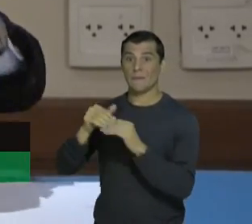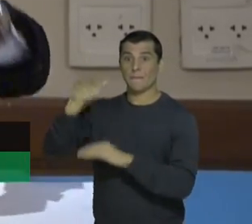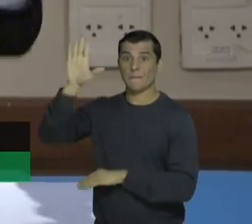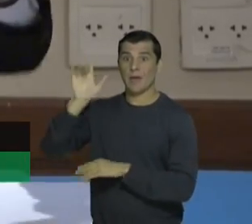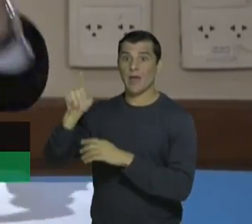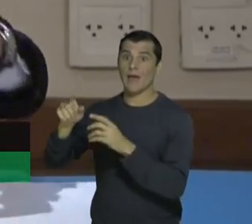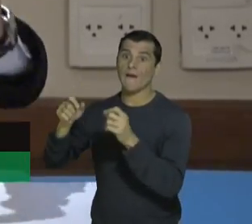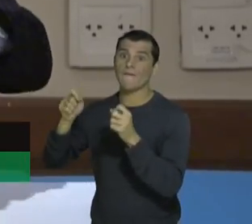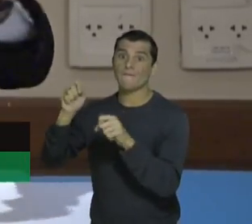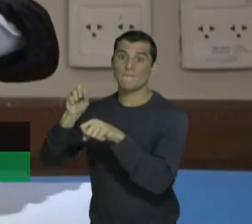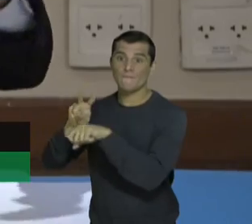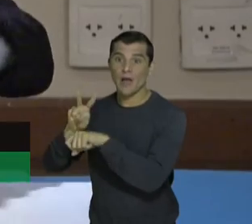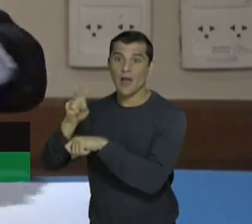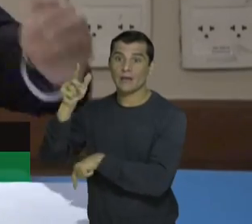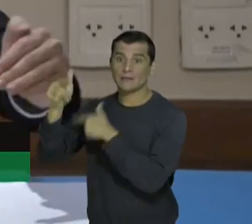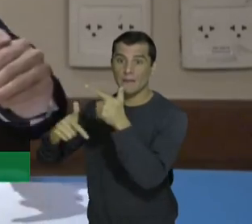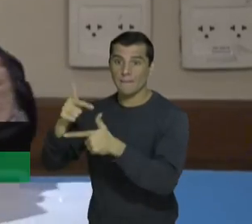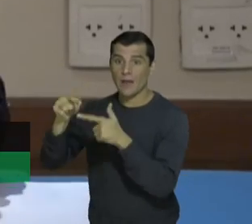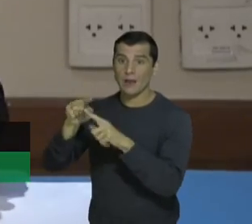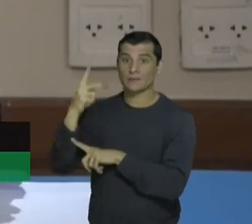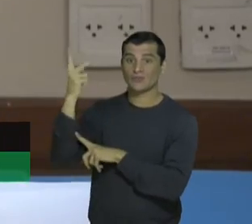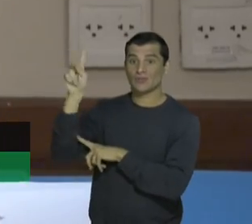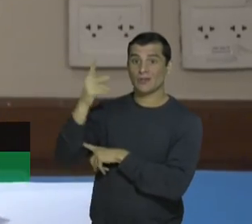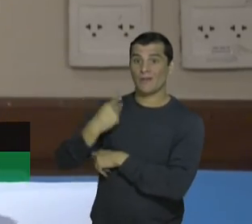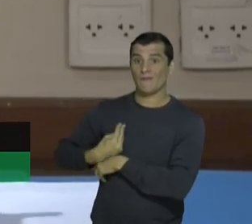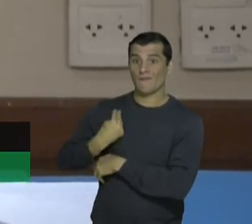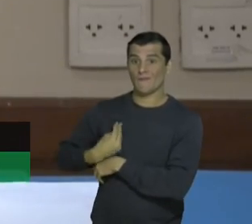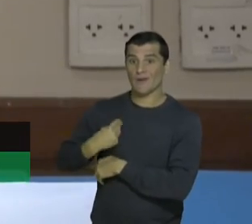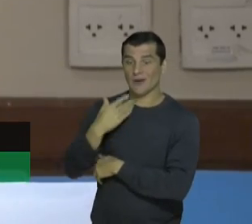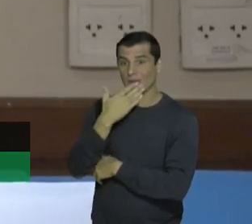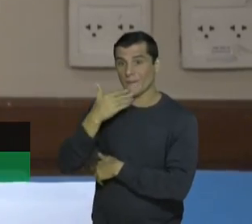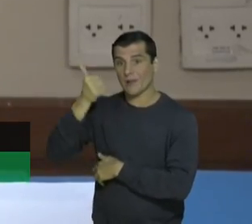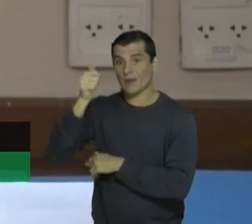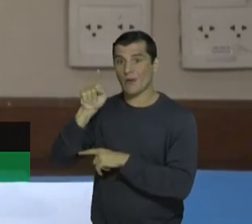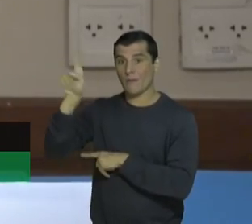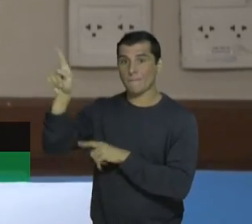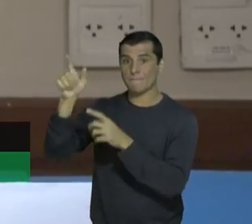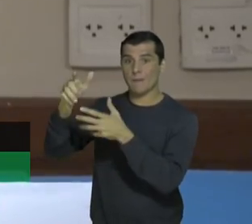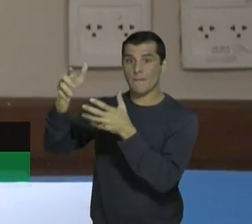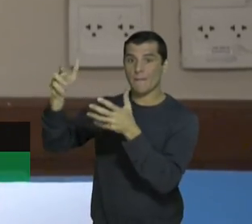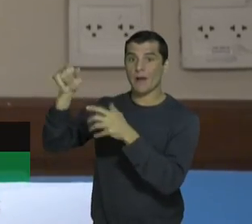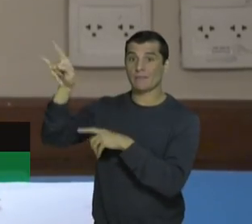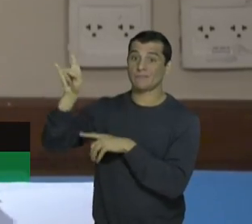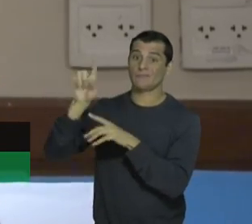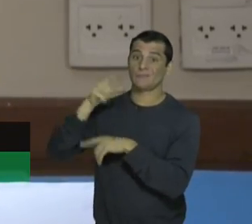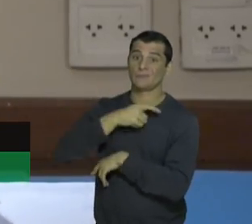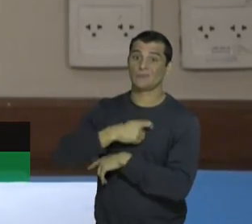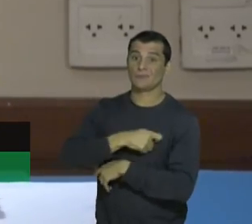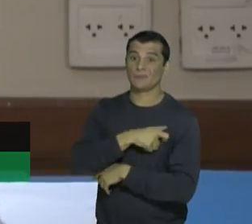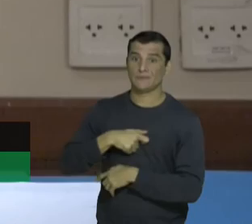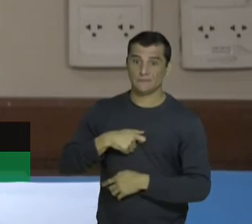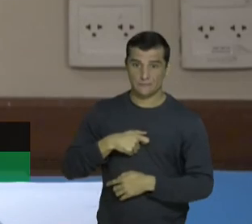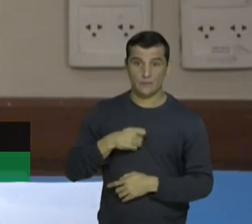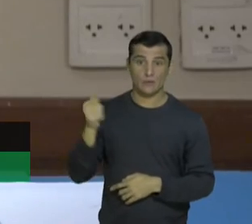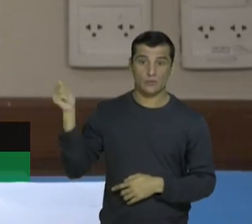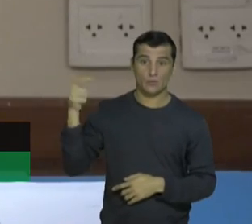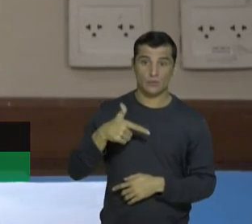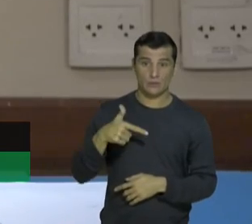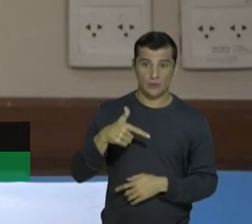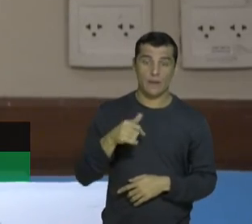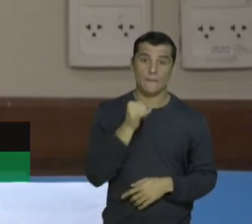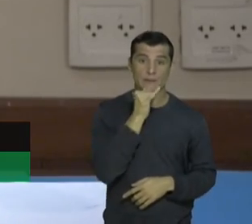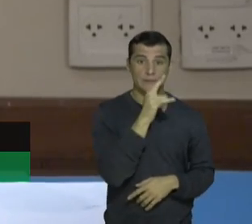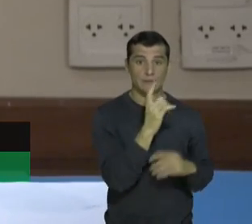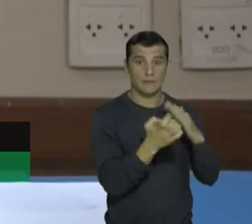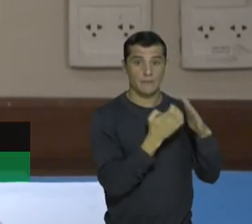seja aumenta o nível de vida na Suíça mais do que aqui proporcionalmente e tem algum programa pra gente aprender a fazer e amanhã ou depois tem Empresa Brasileira